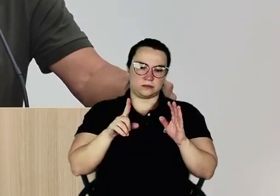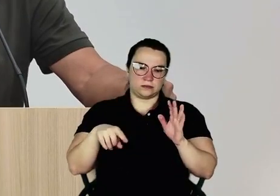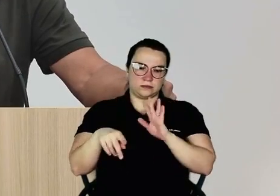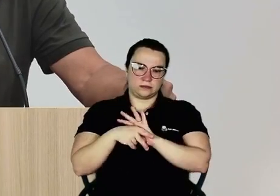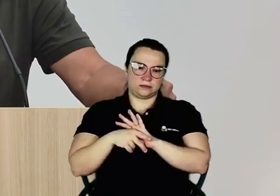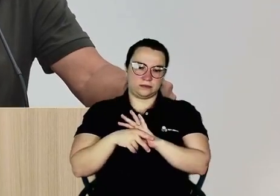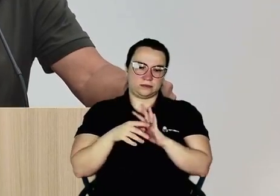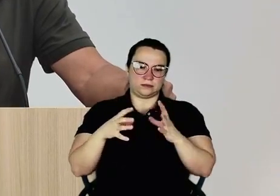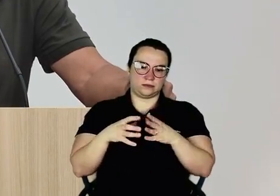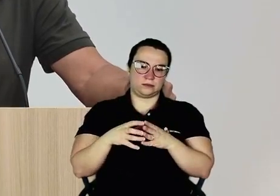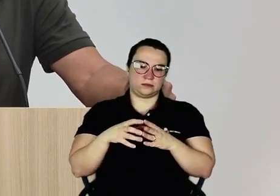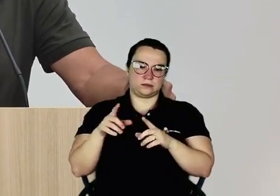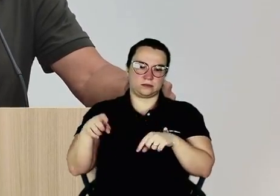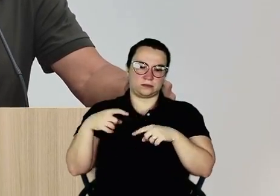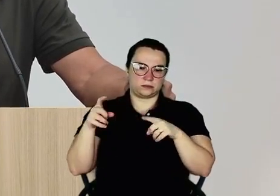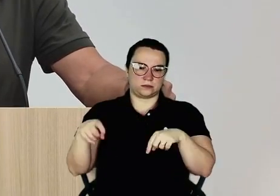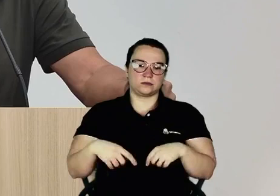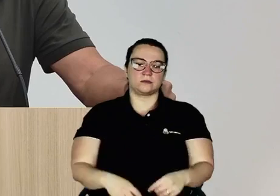comunidade rural.